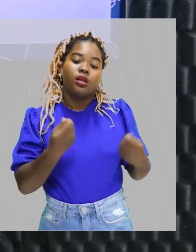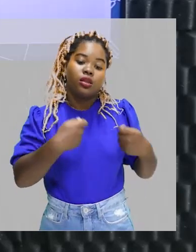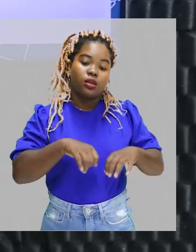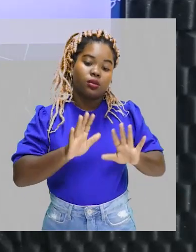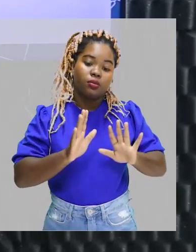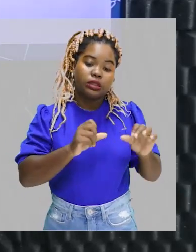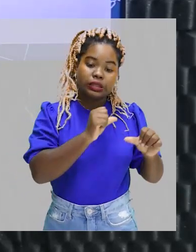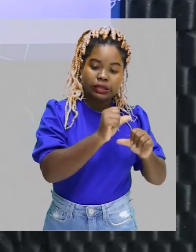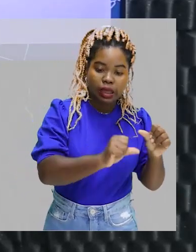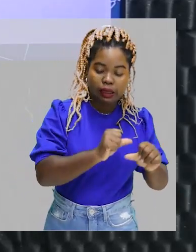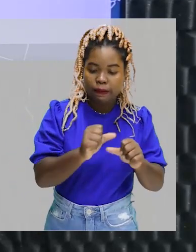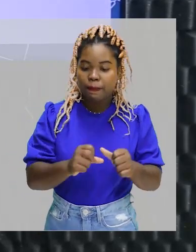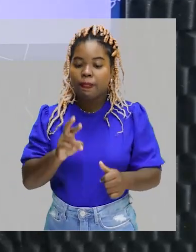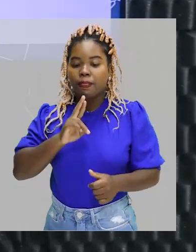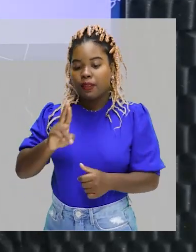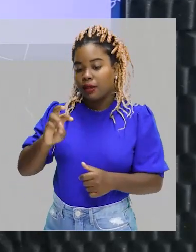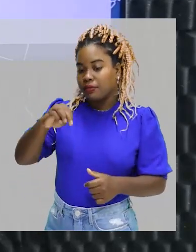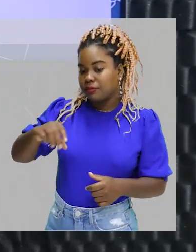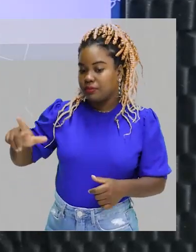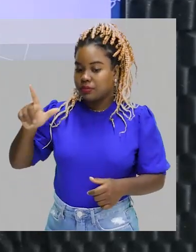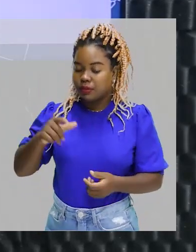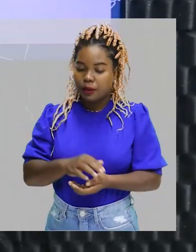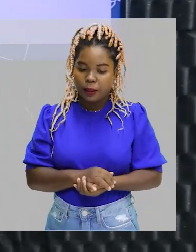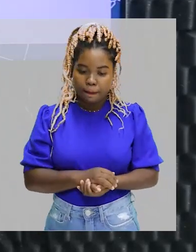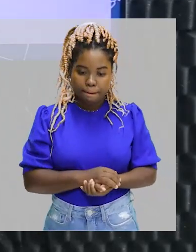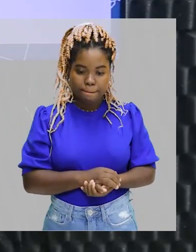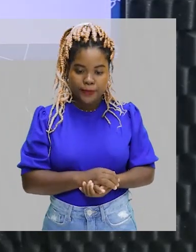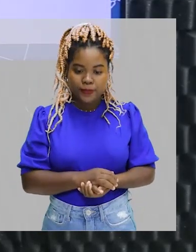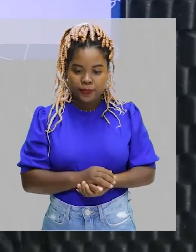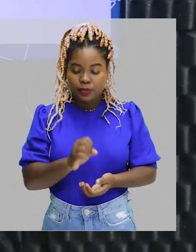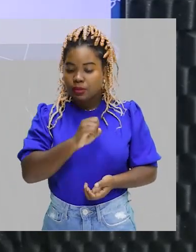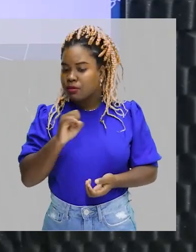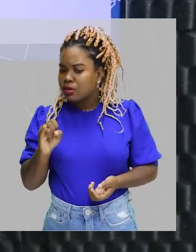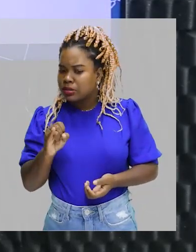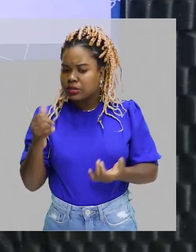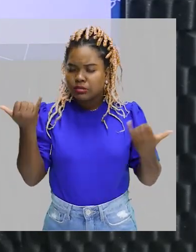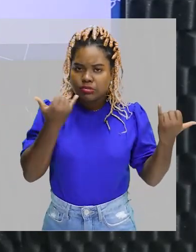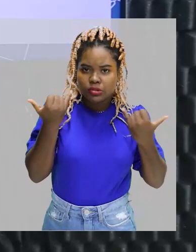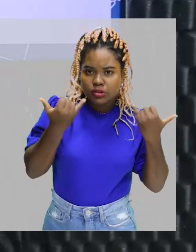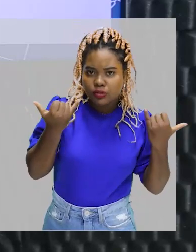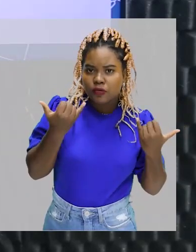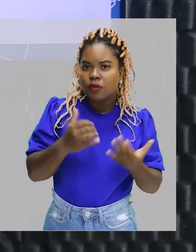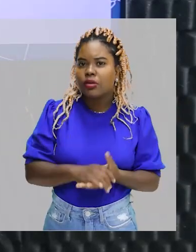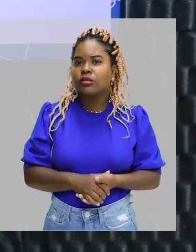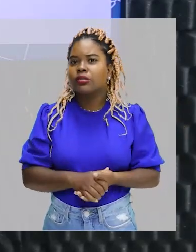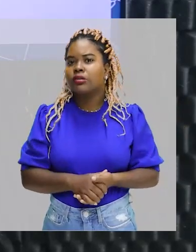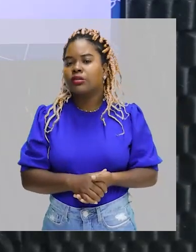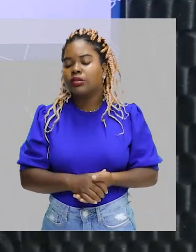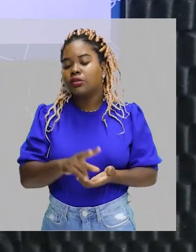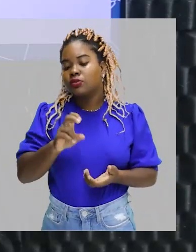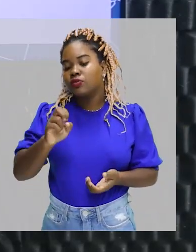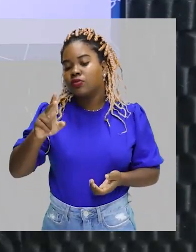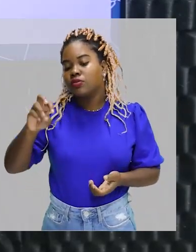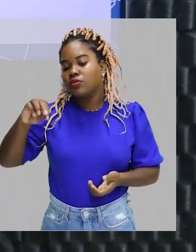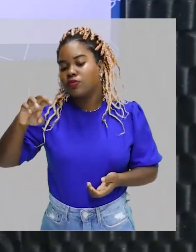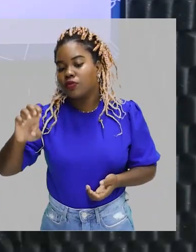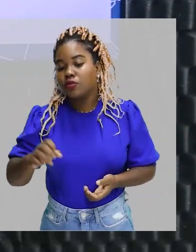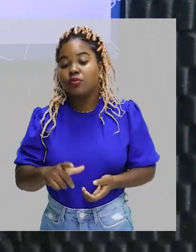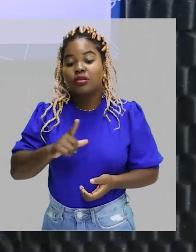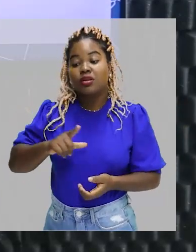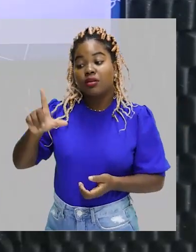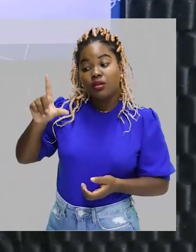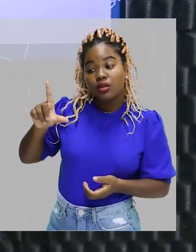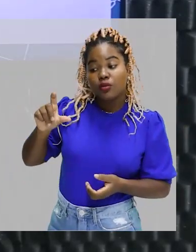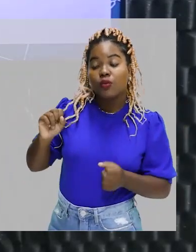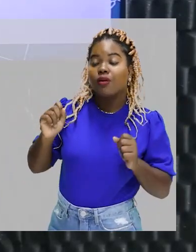minha resposta vai ser ml. Se as informações do volume estiverem em litros,